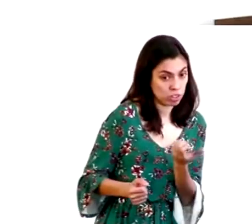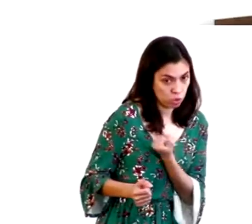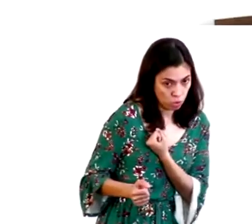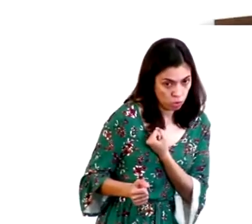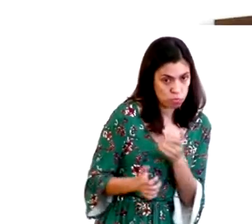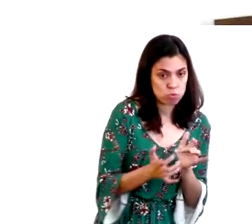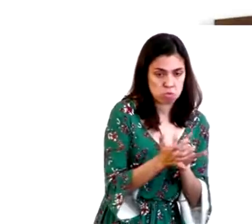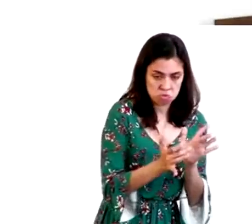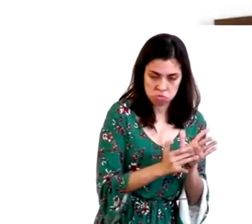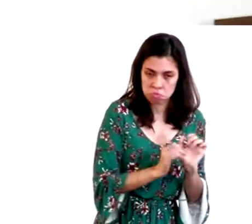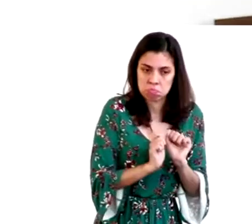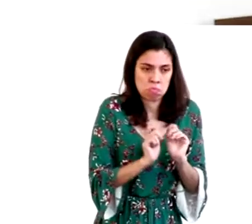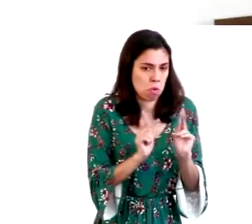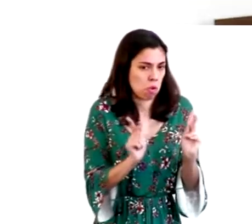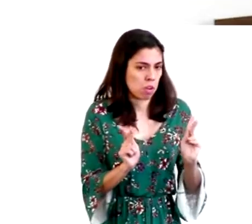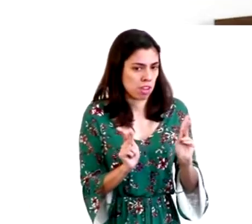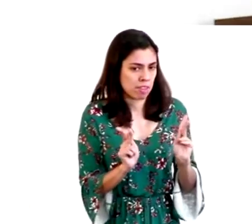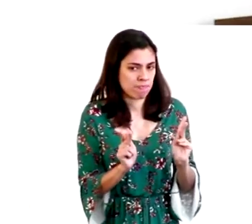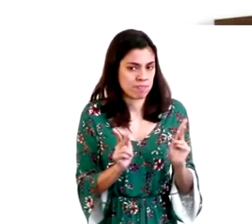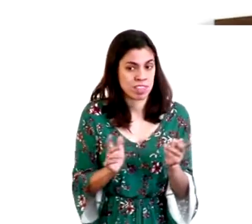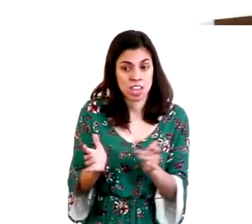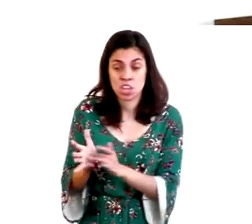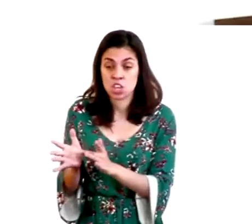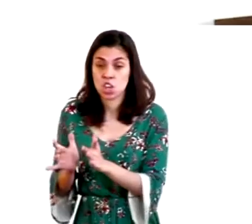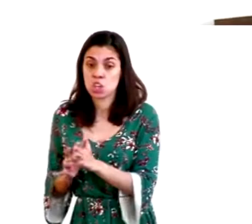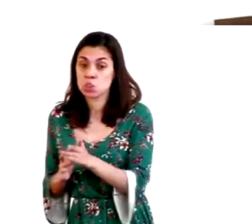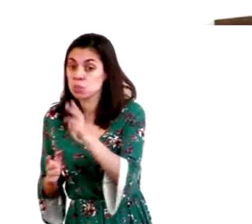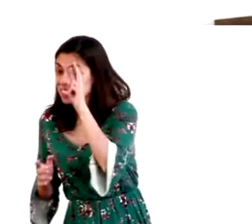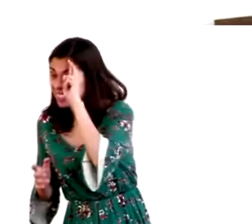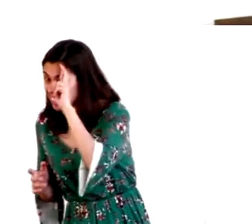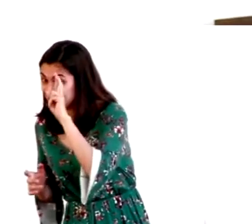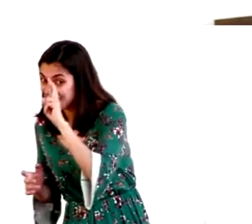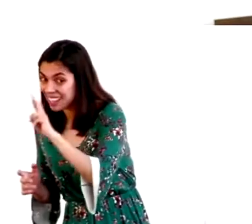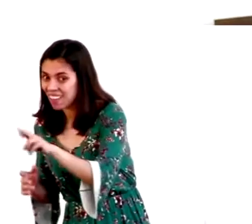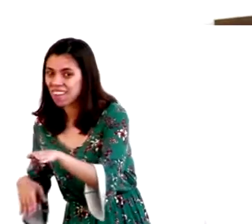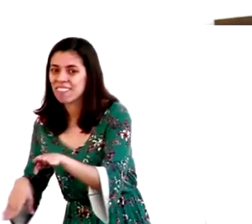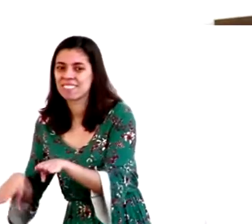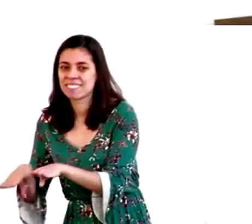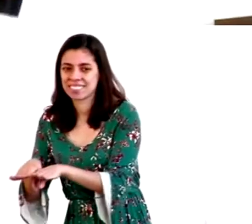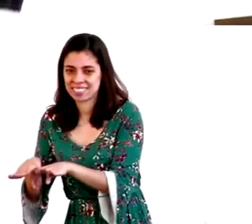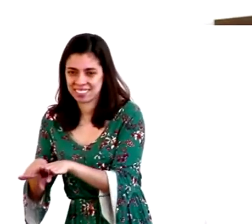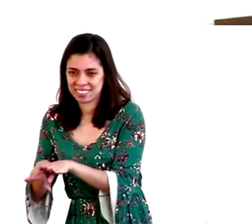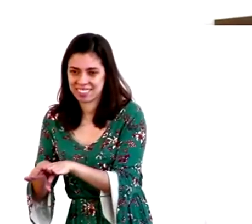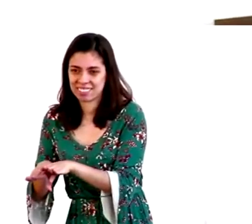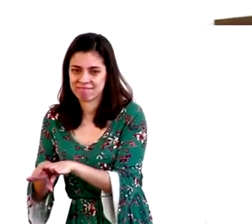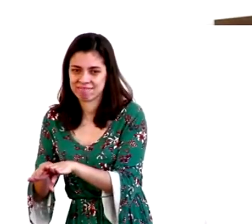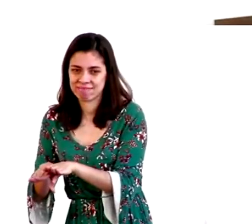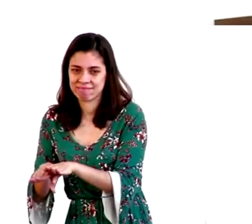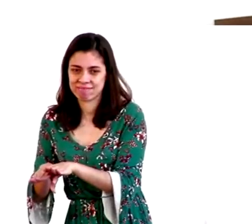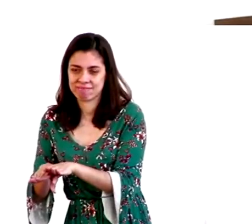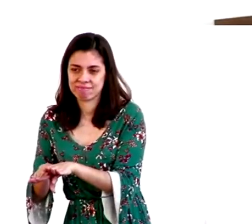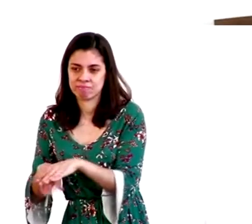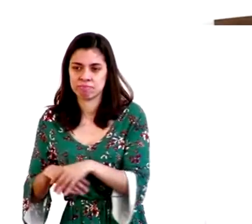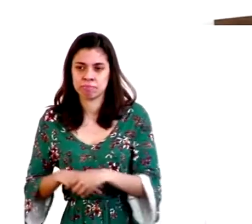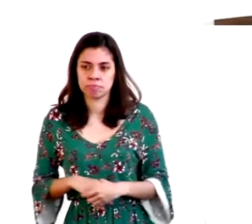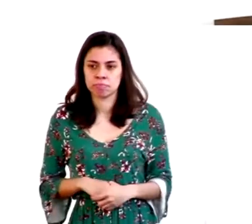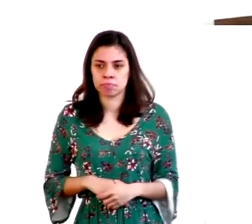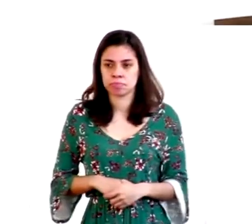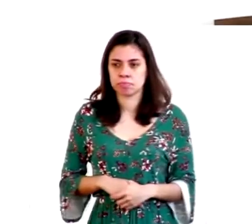Isso porque receber Cristo como nosso Salvador significa tornar-se cidadão do